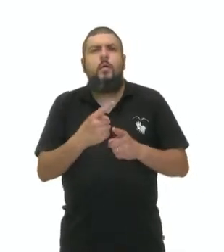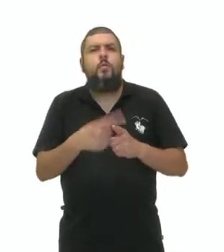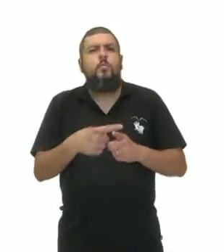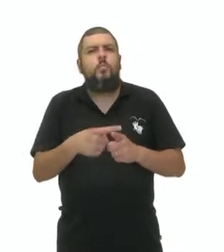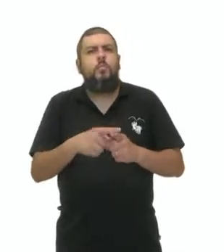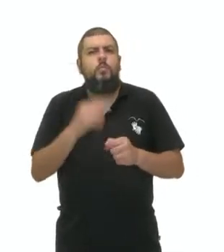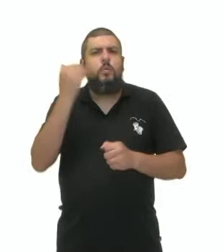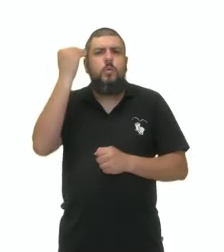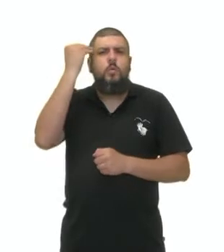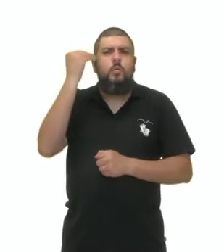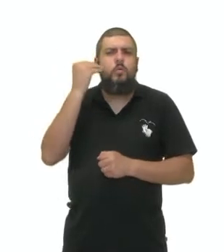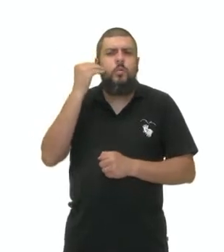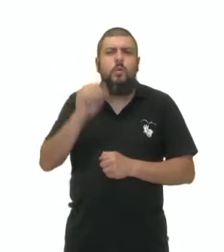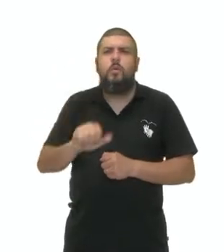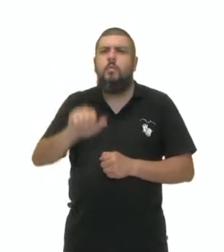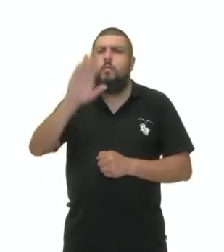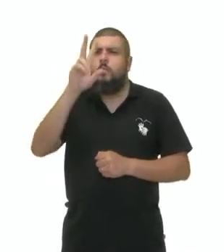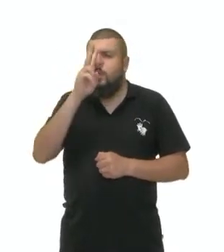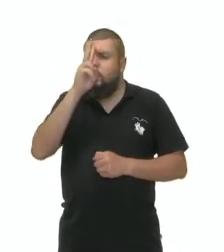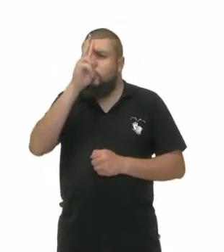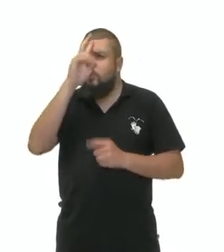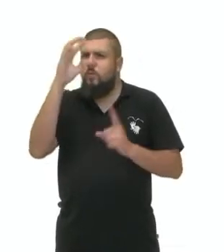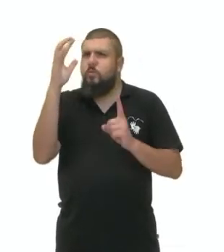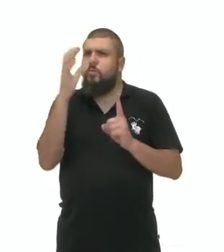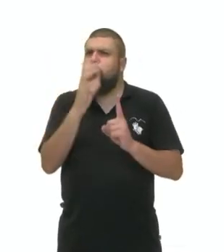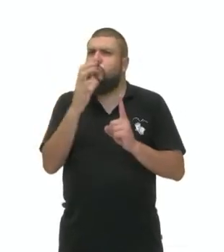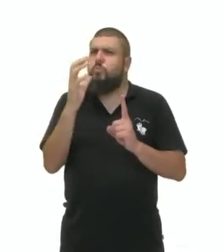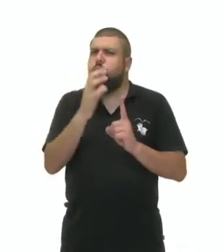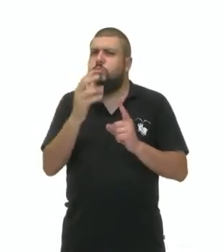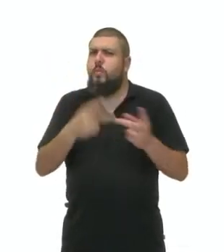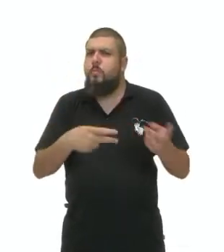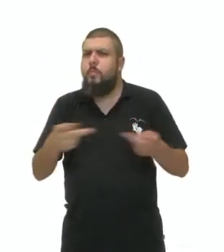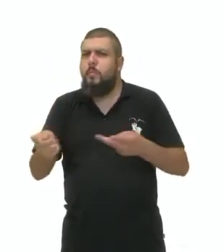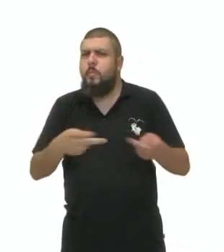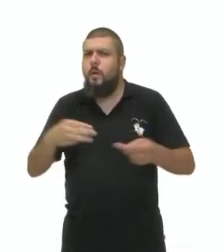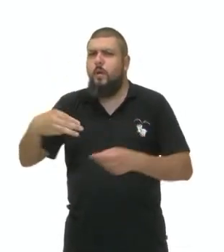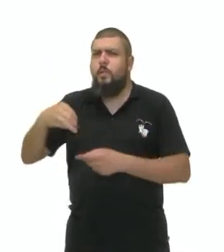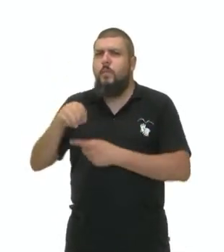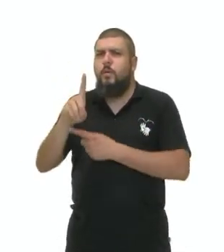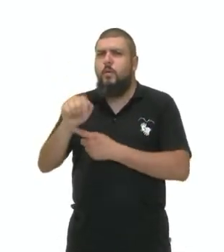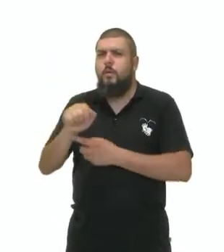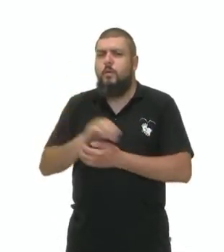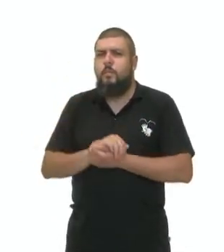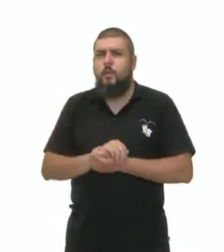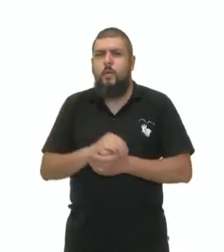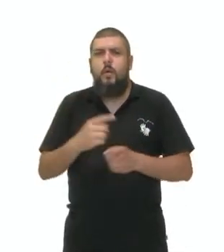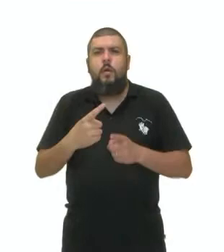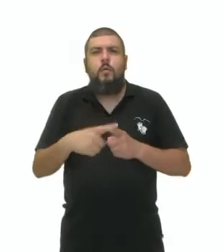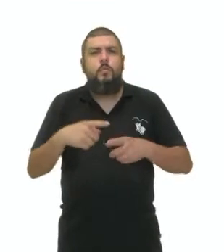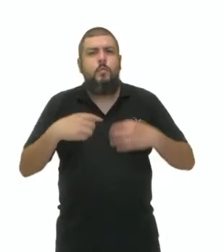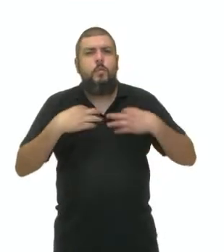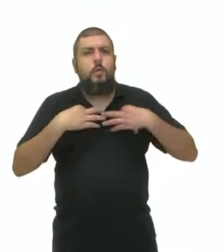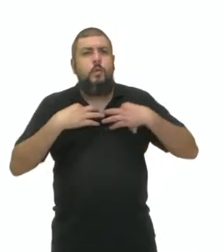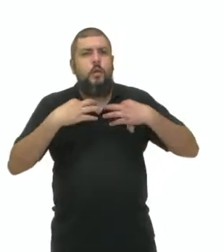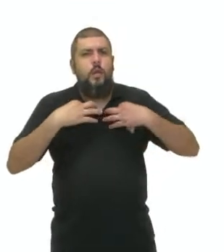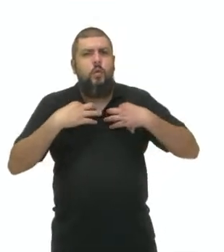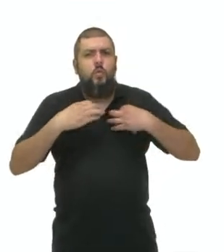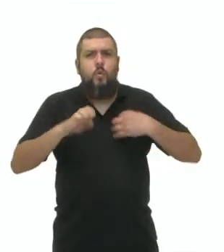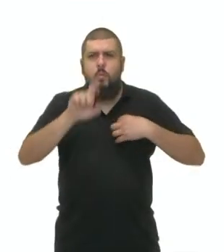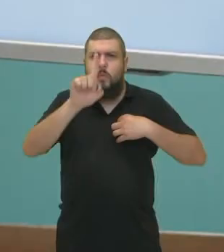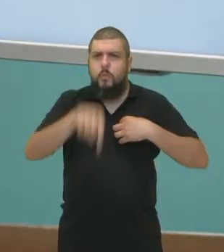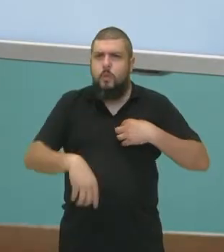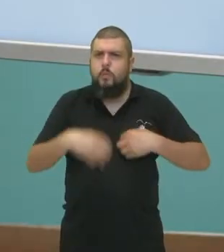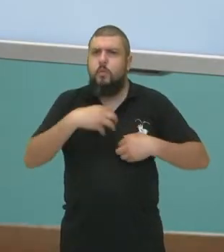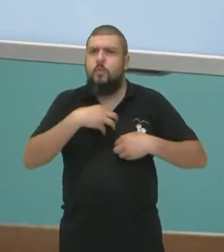aqui é o grupo mais influenciado pela moda? E na letra B, por que la roupa é um meio de comunicação para os adolescentes?